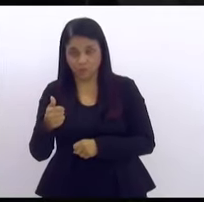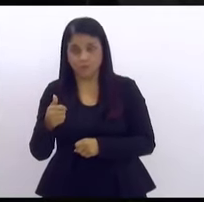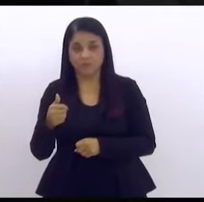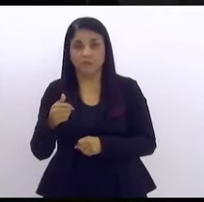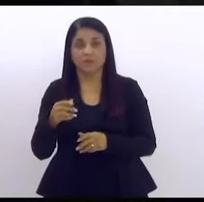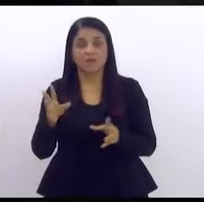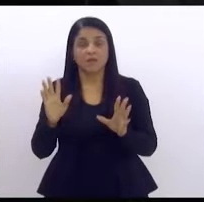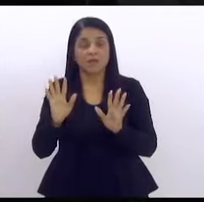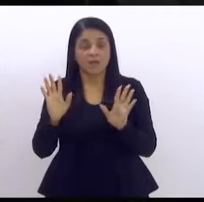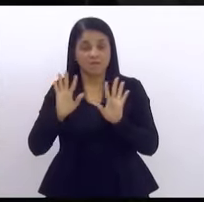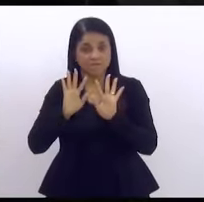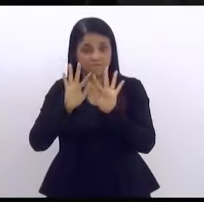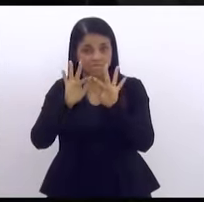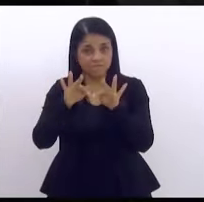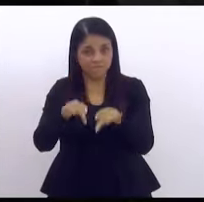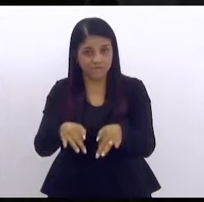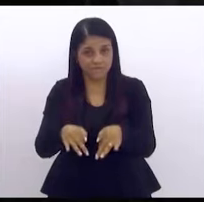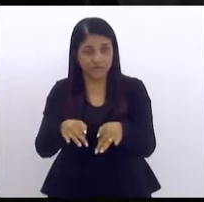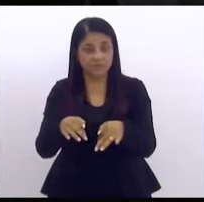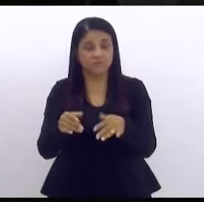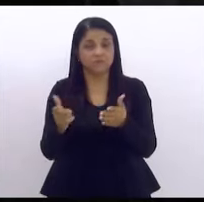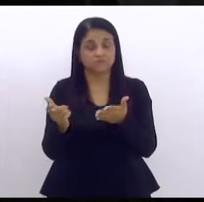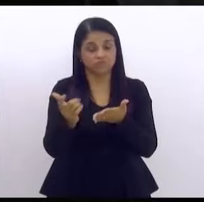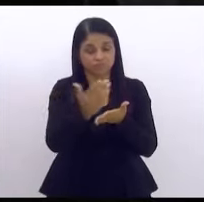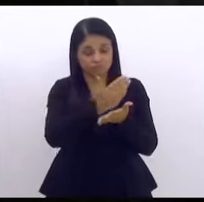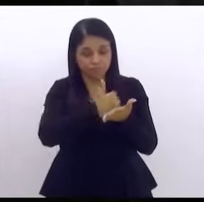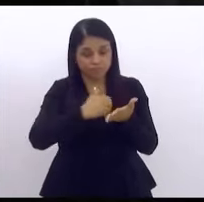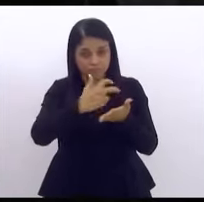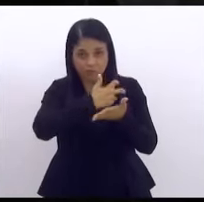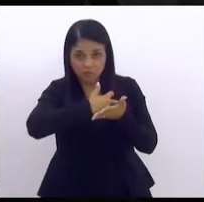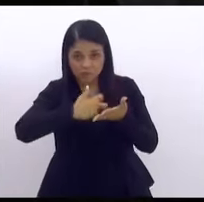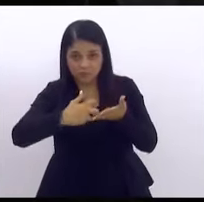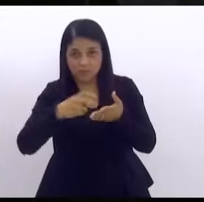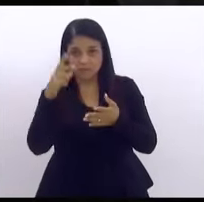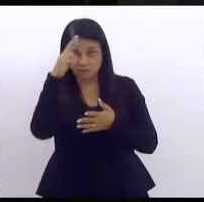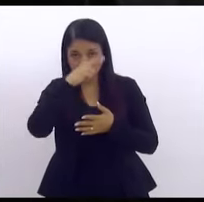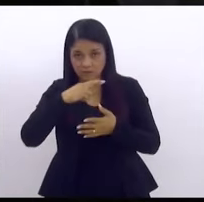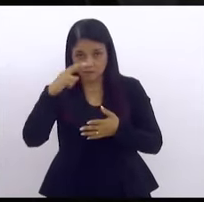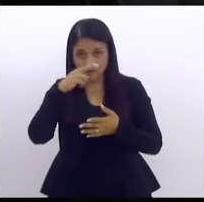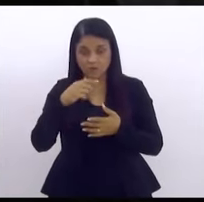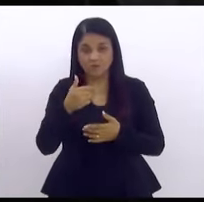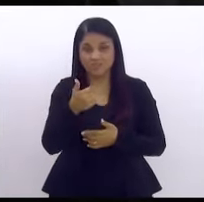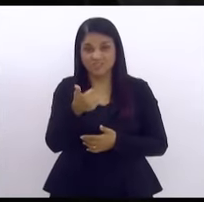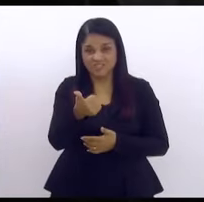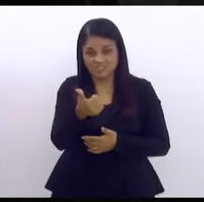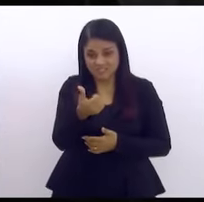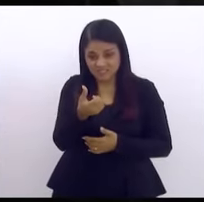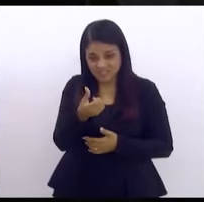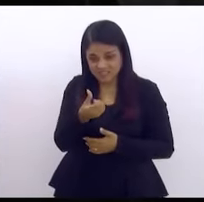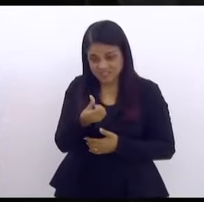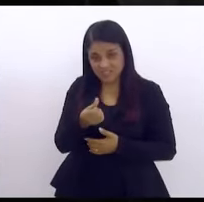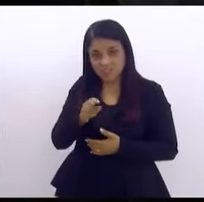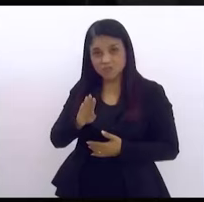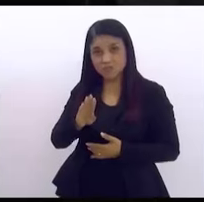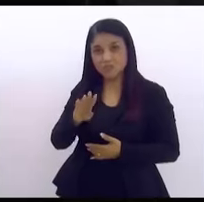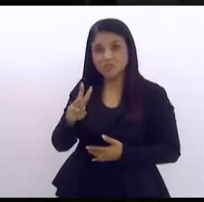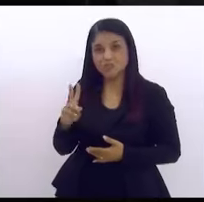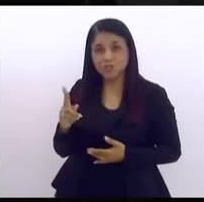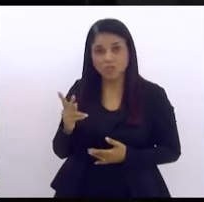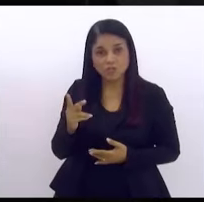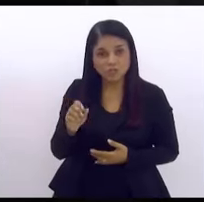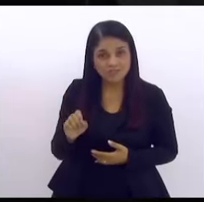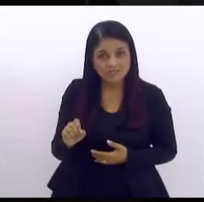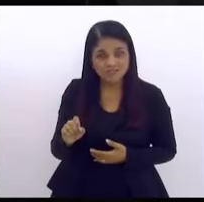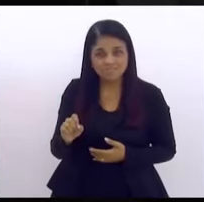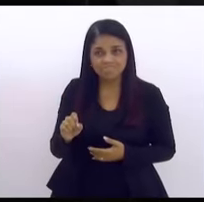acaba a vigência do regime de recuperação fiscal, serão 16 bilhões. É